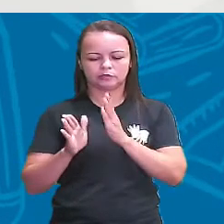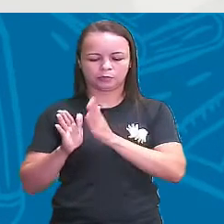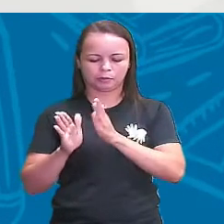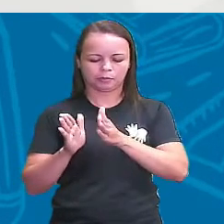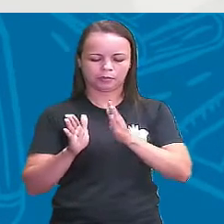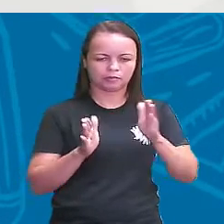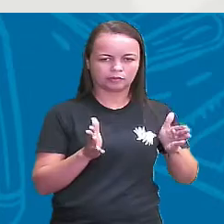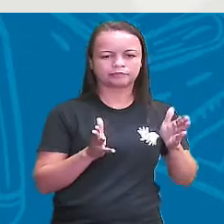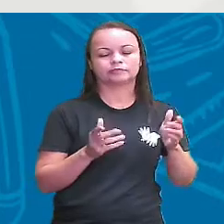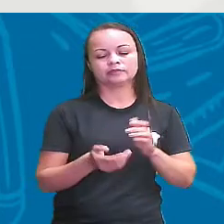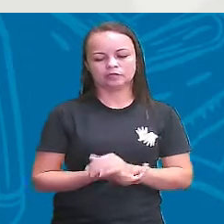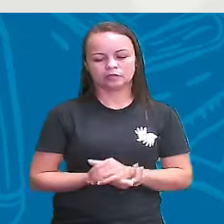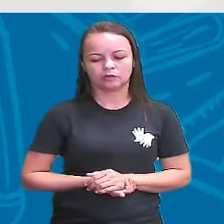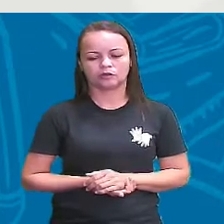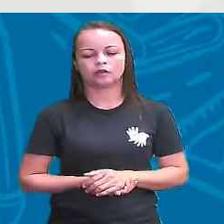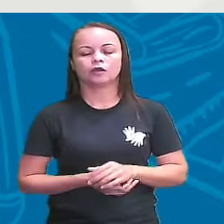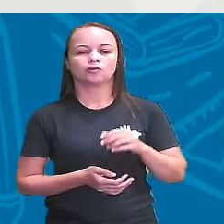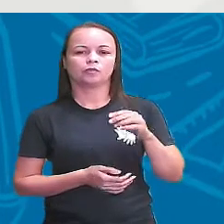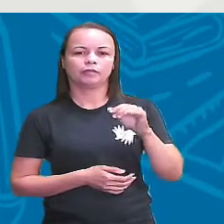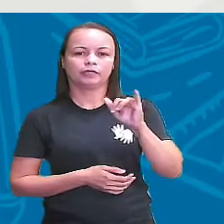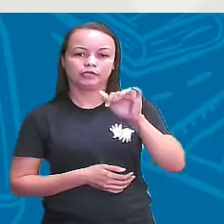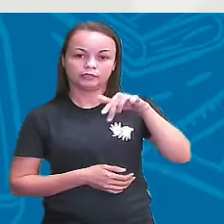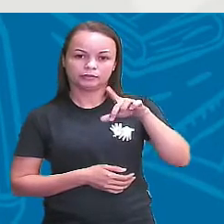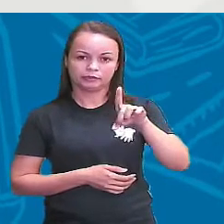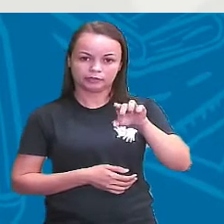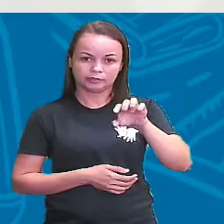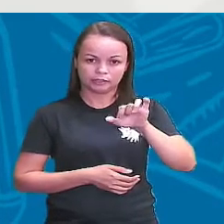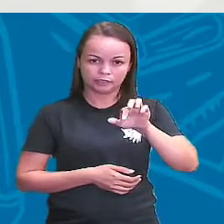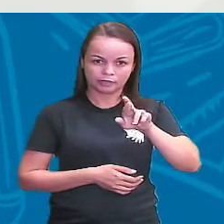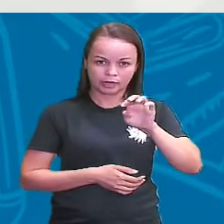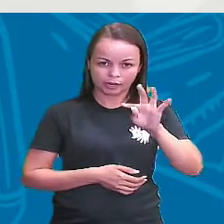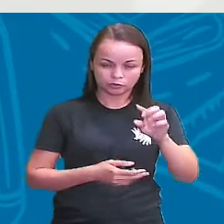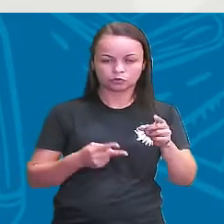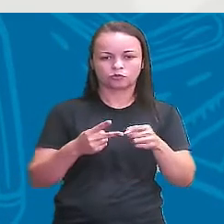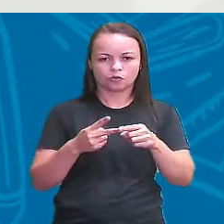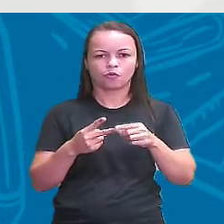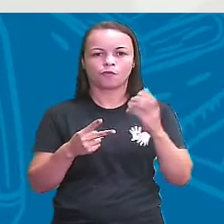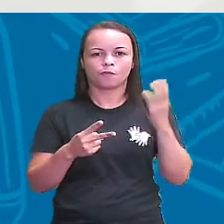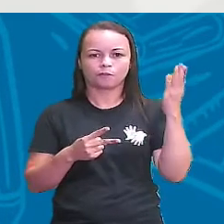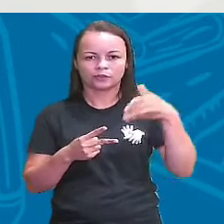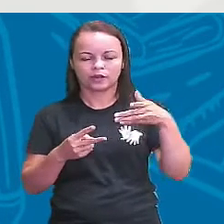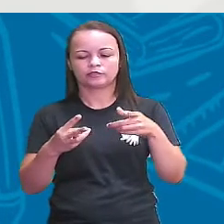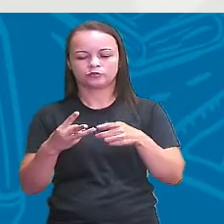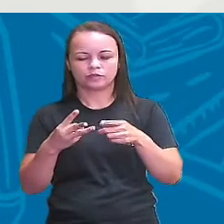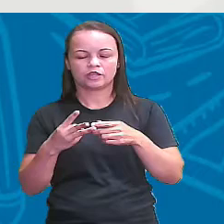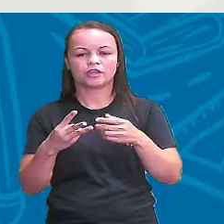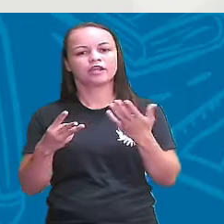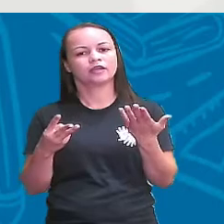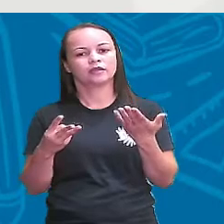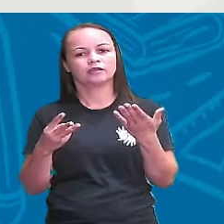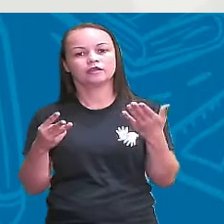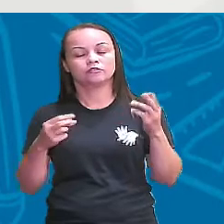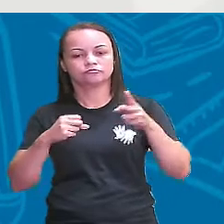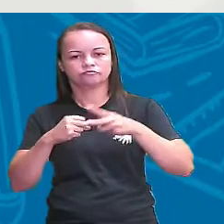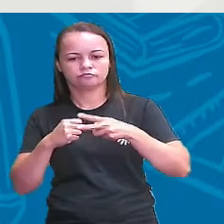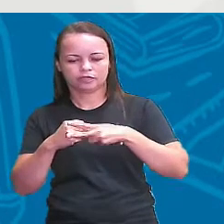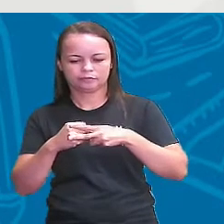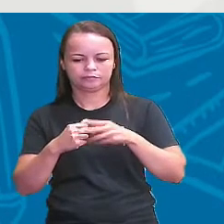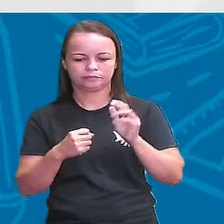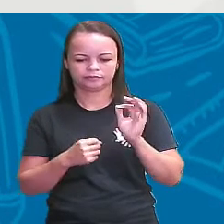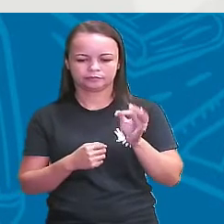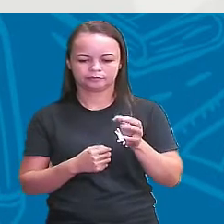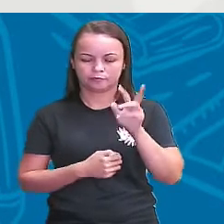Complemento indireto, complemento direto e verbo. Tá certo? Aí, ó. Olho,